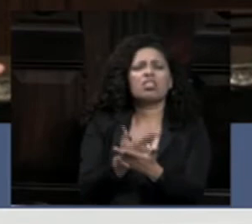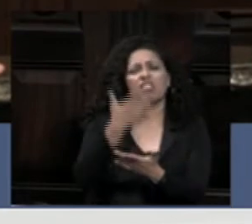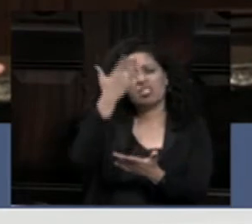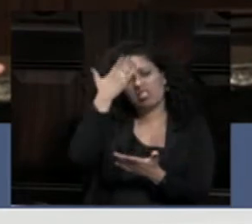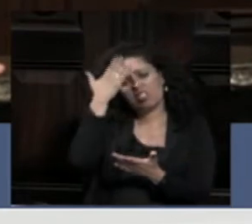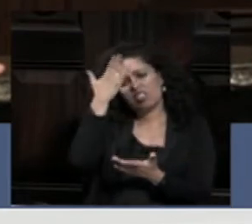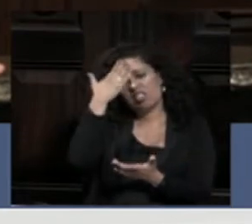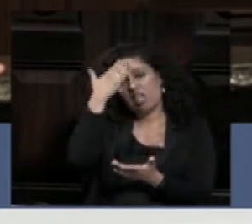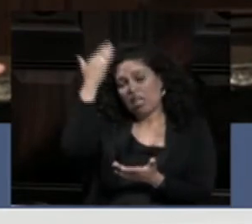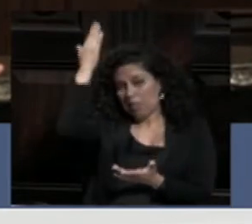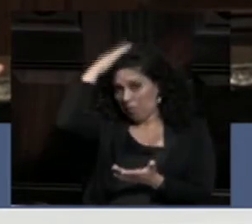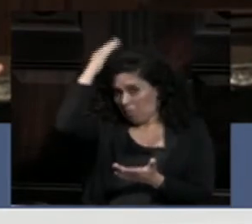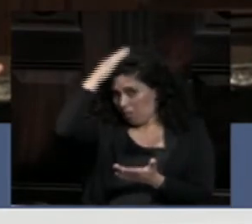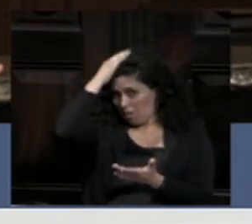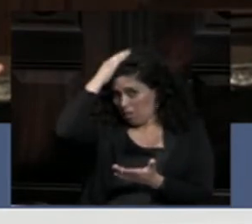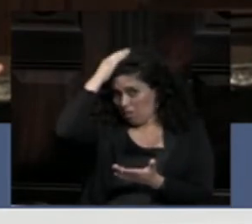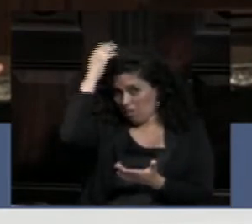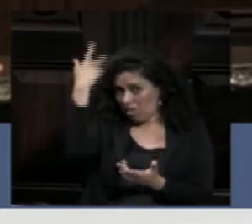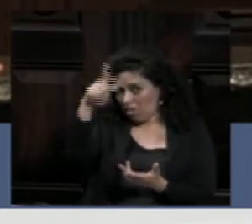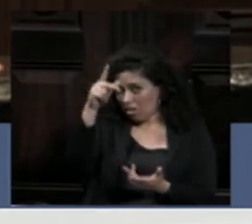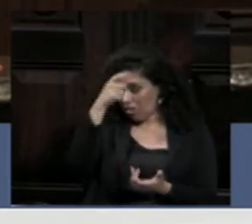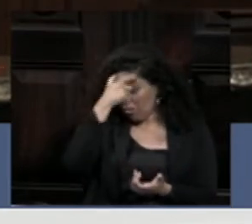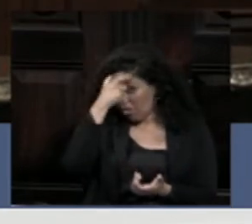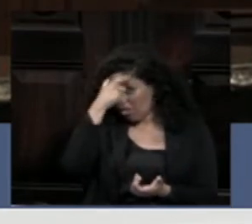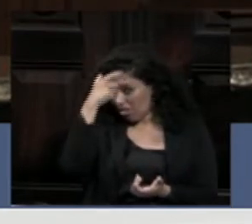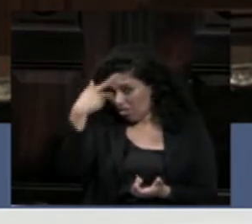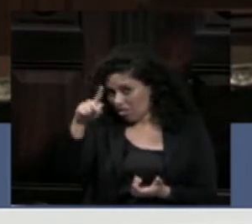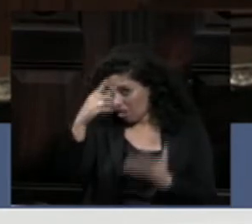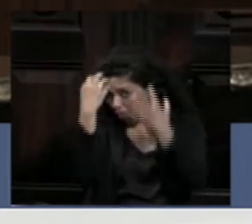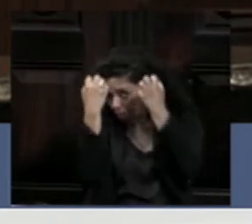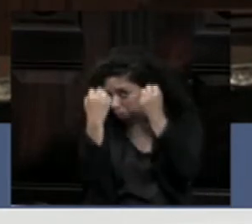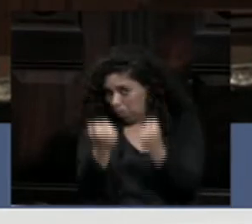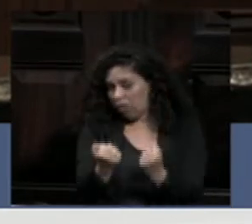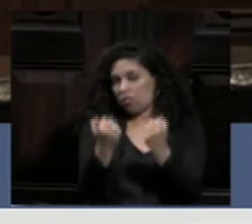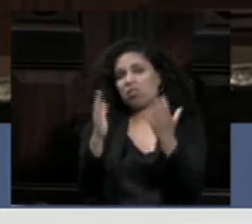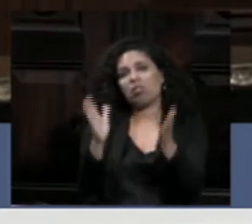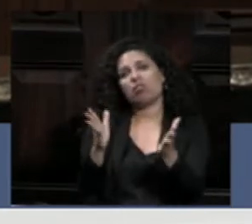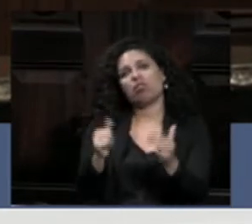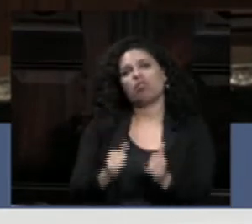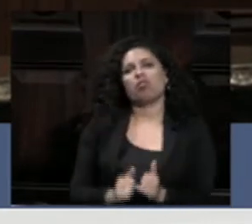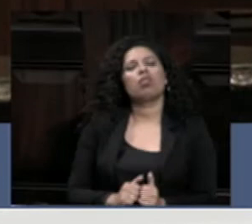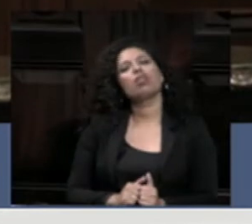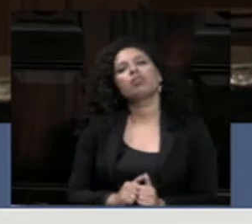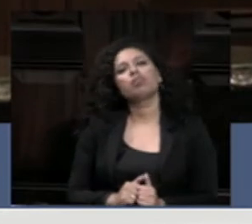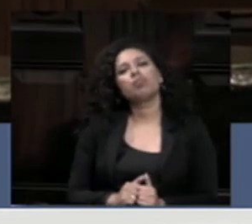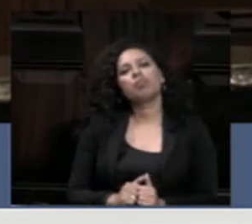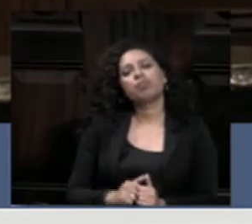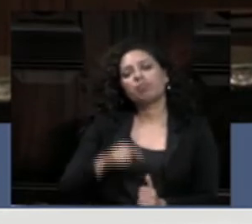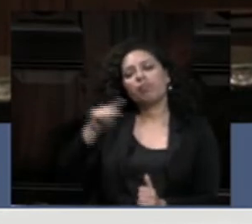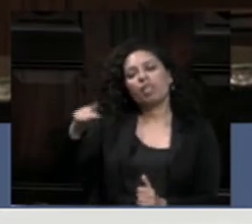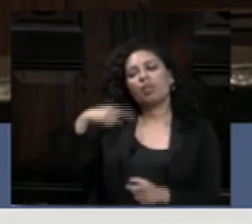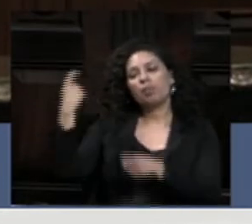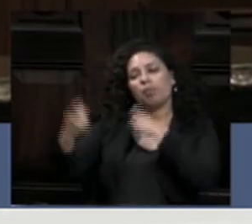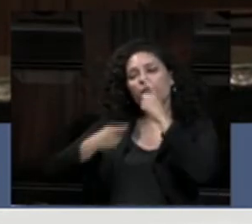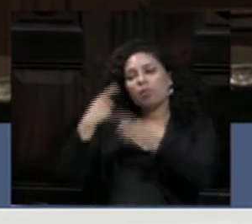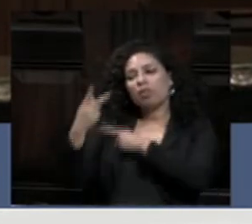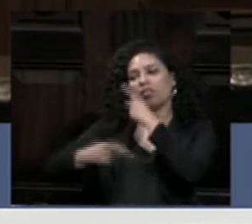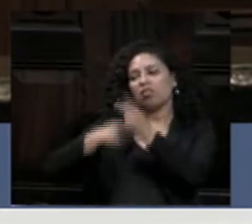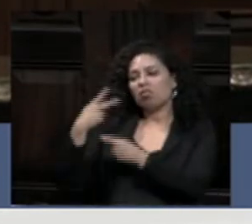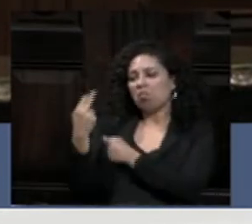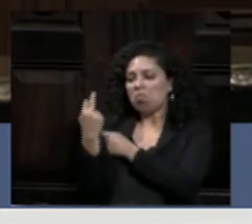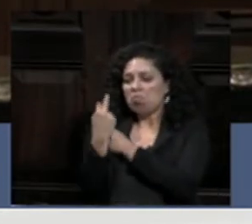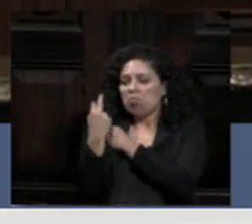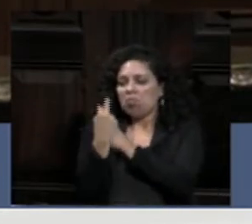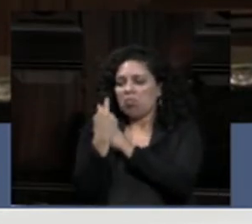do presidente Temer. E é isso, são esses pontos que ele está exatamente interessado em